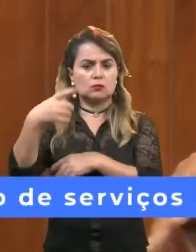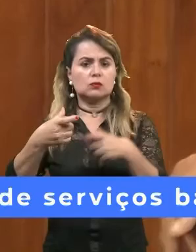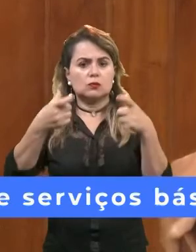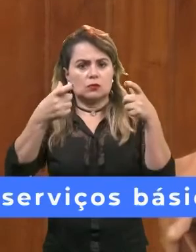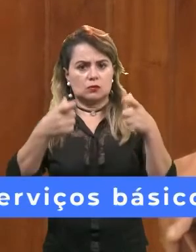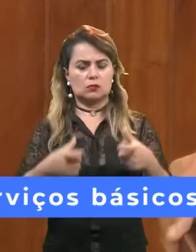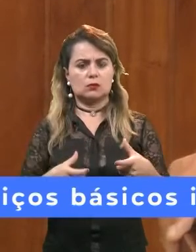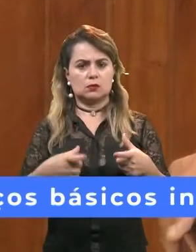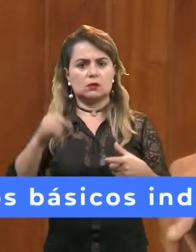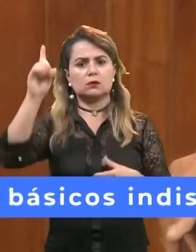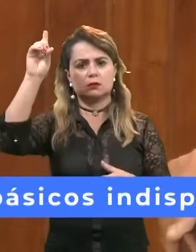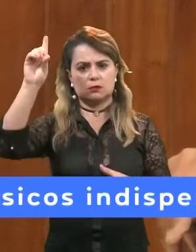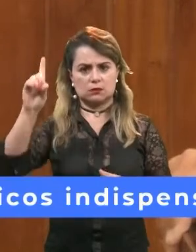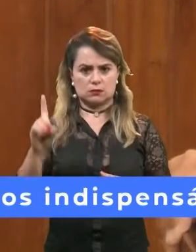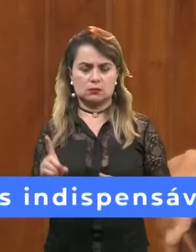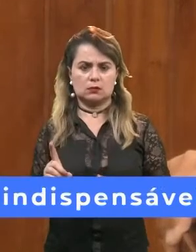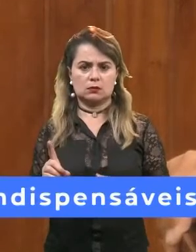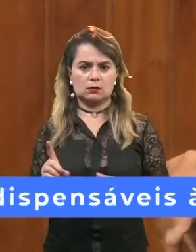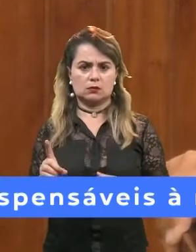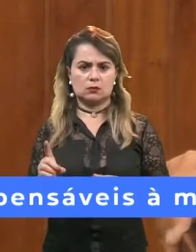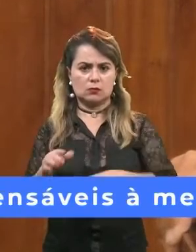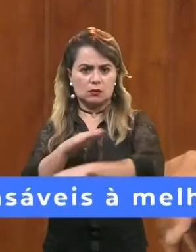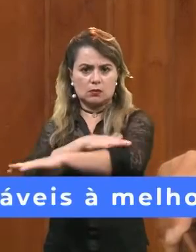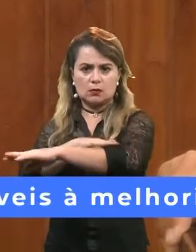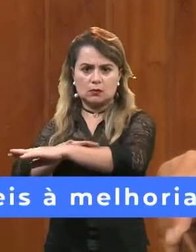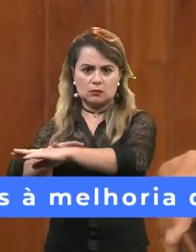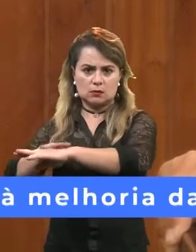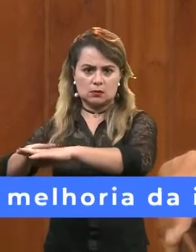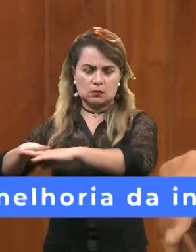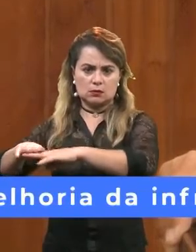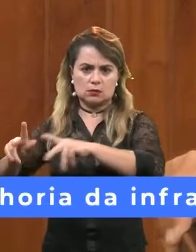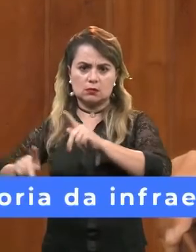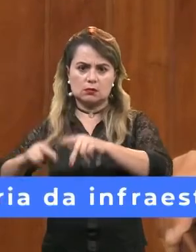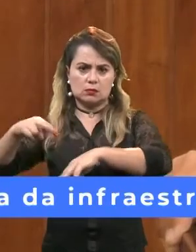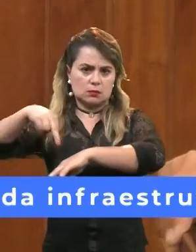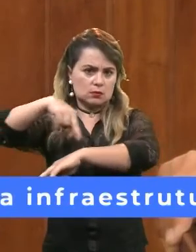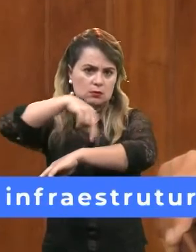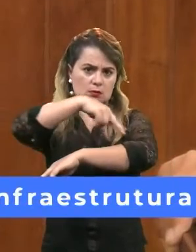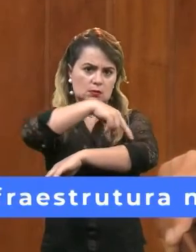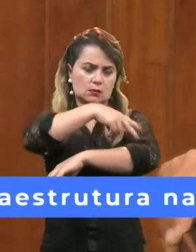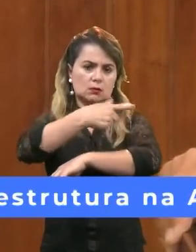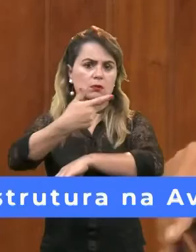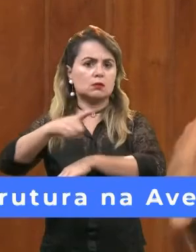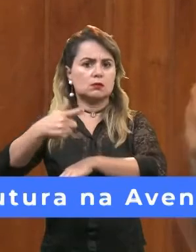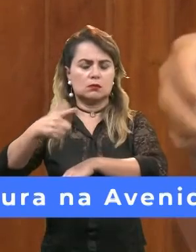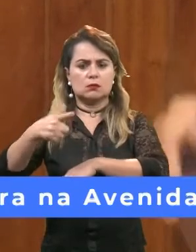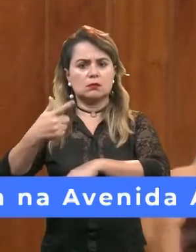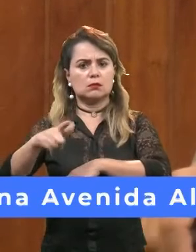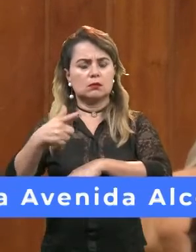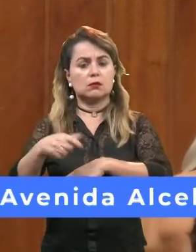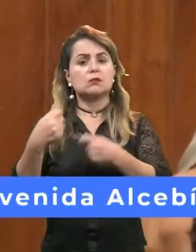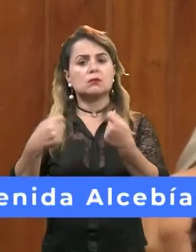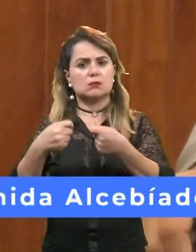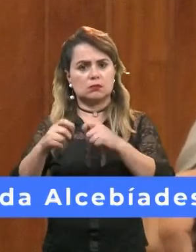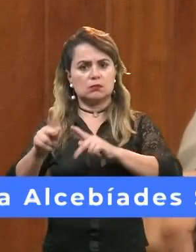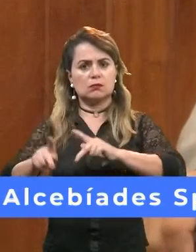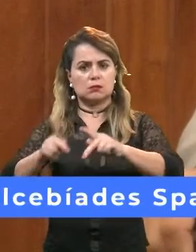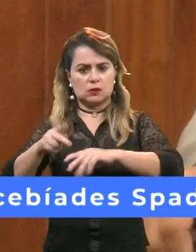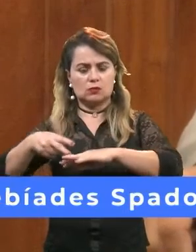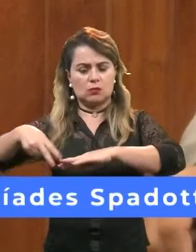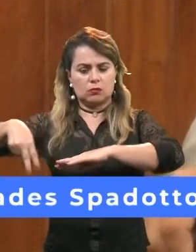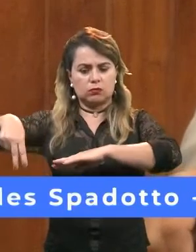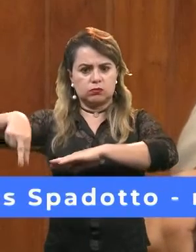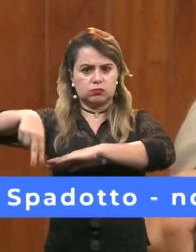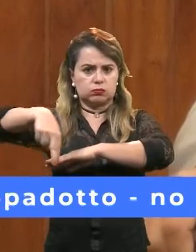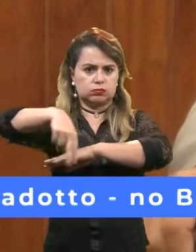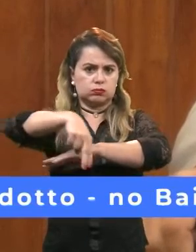para o Figueirinha, não tem uma calçada para a população andar, tem que andar ali pela rua,